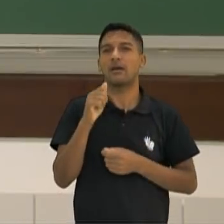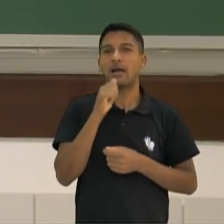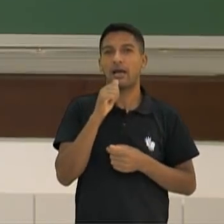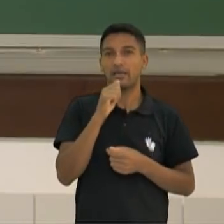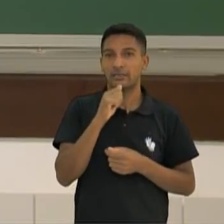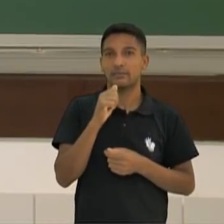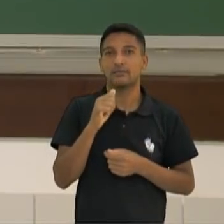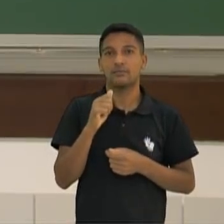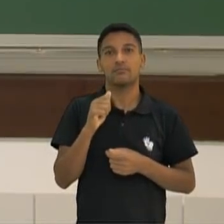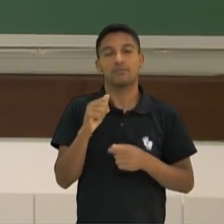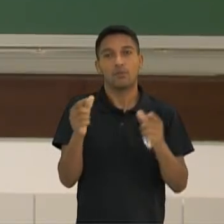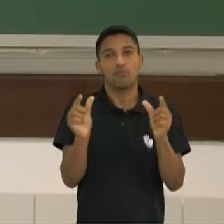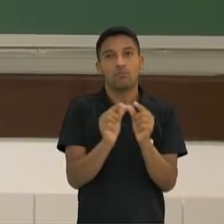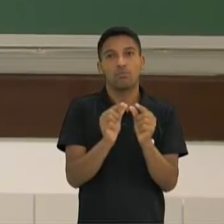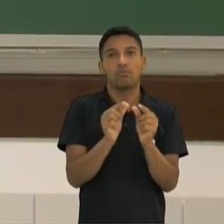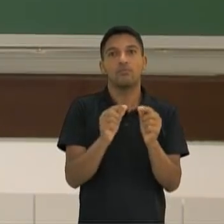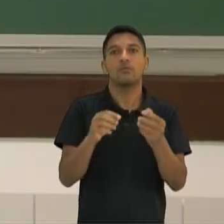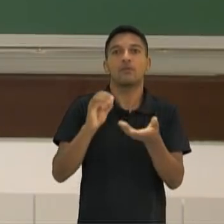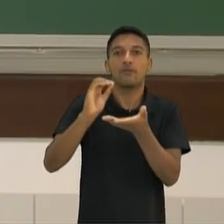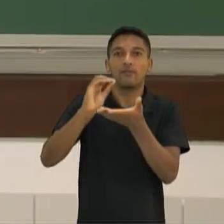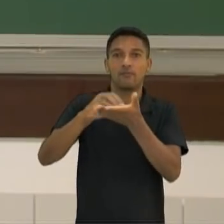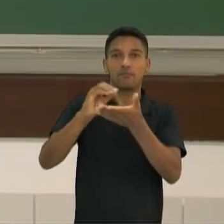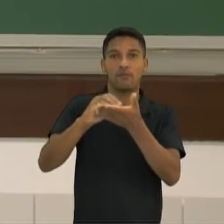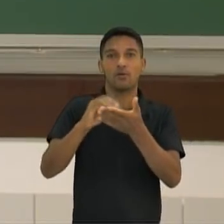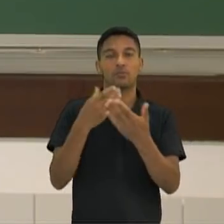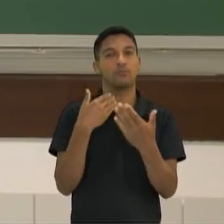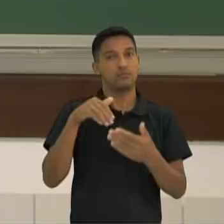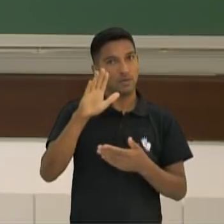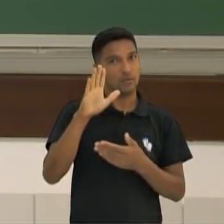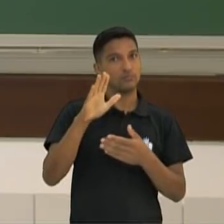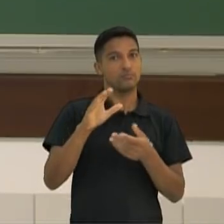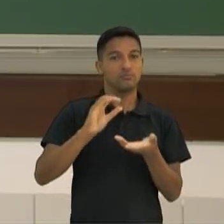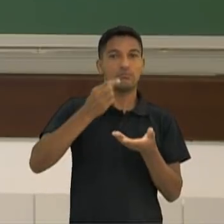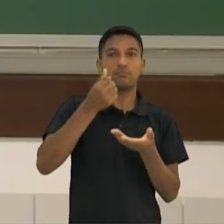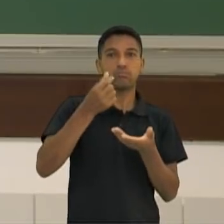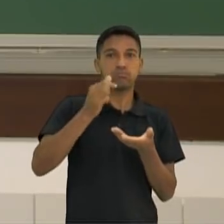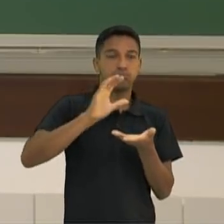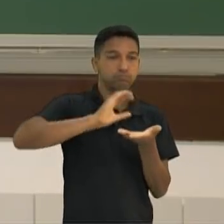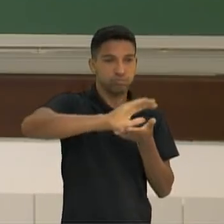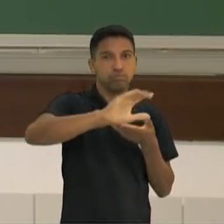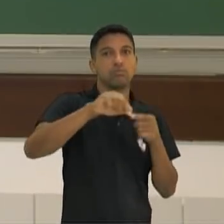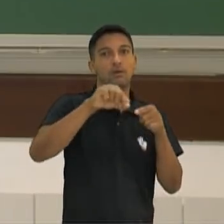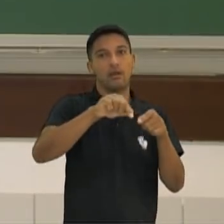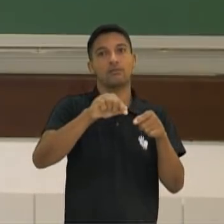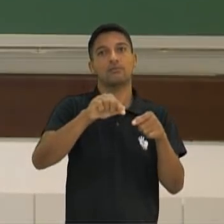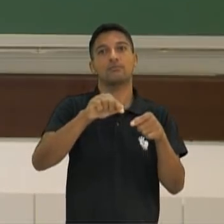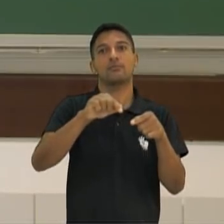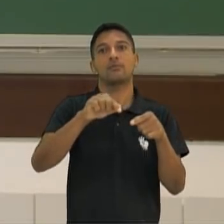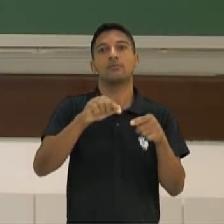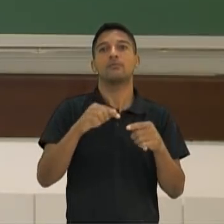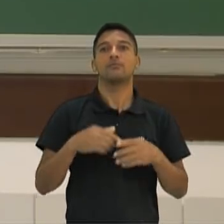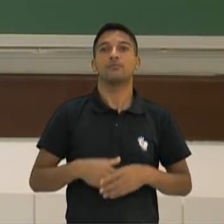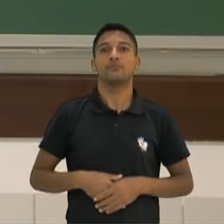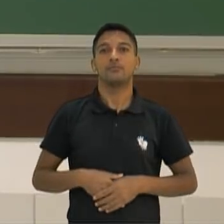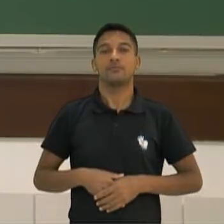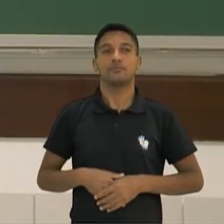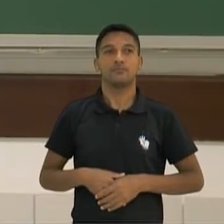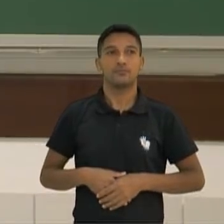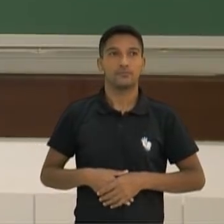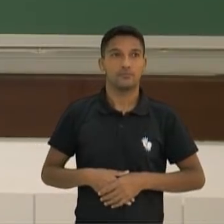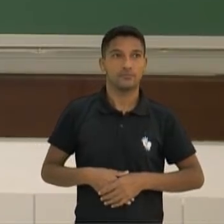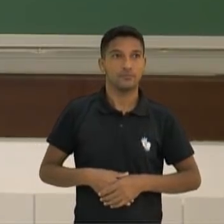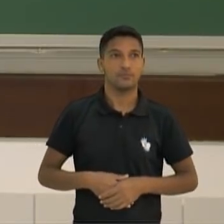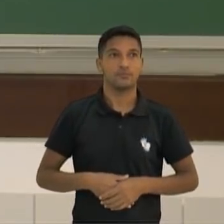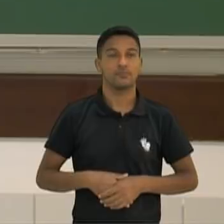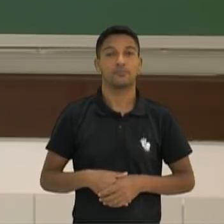econômica envolvida. Mas também temos outras situações aqui para destacar nessa preocupação falando